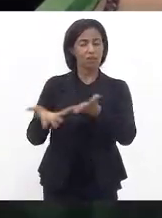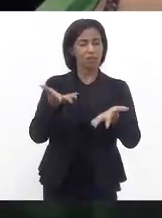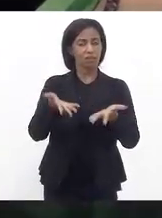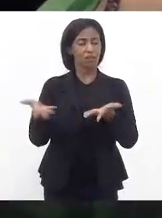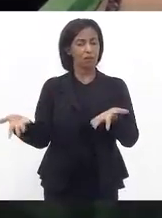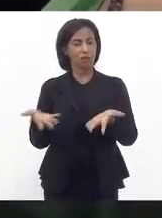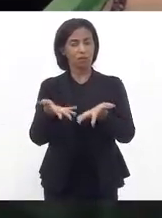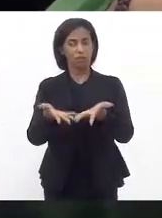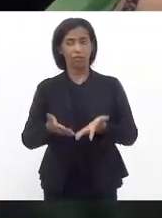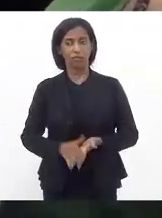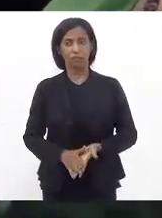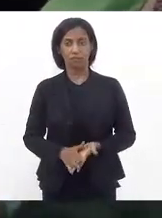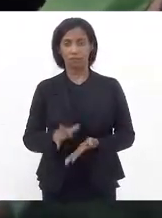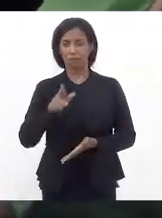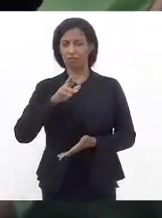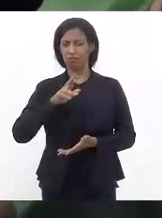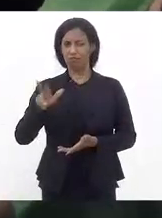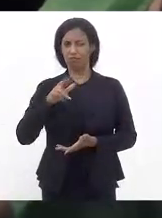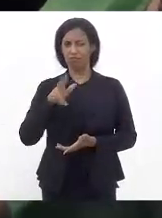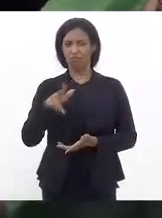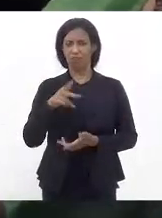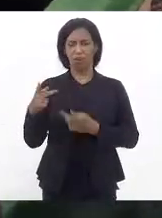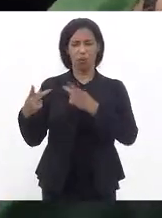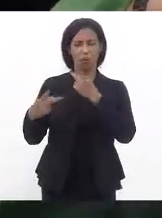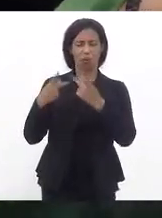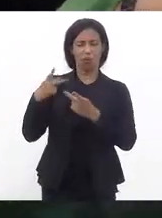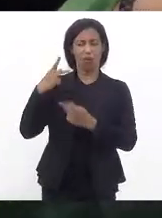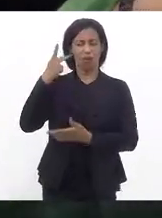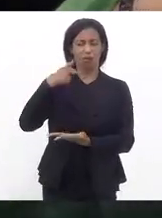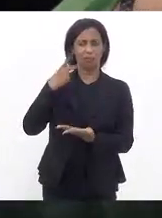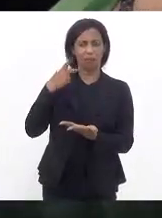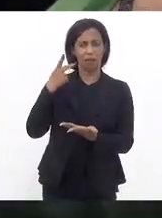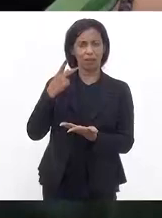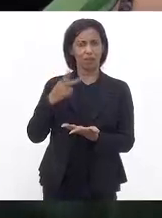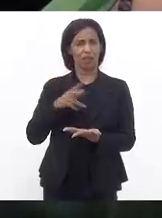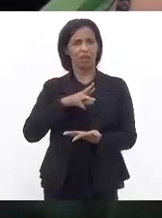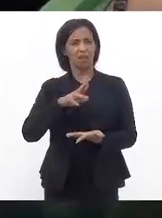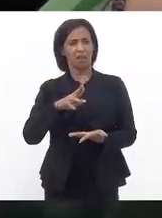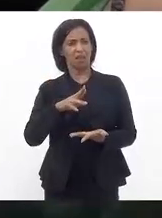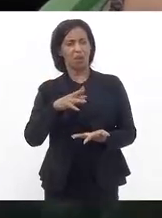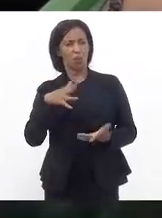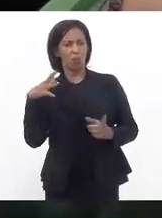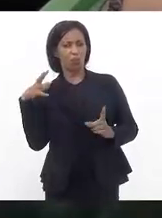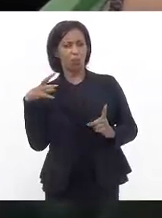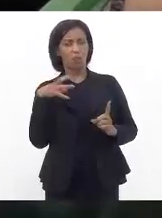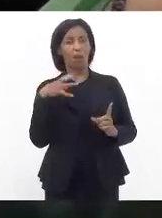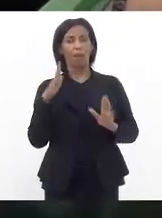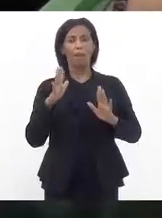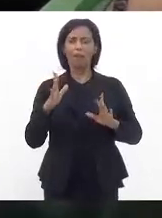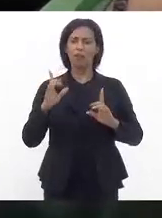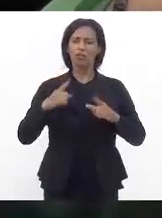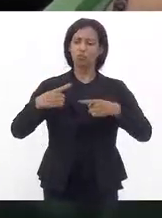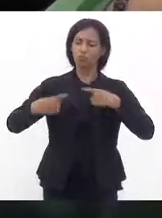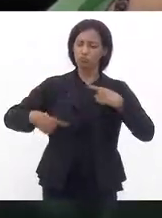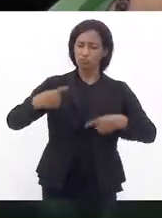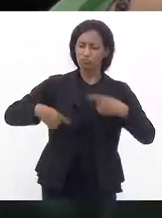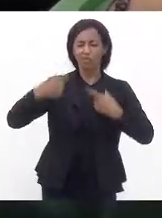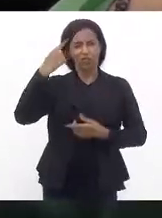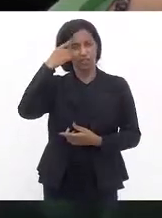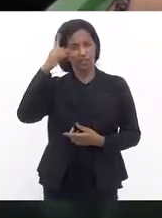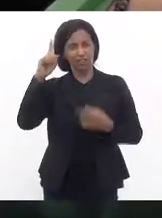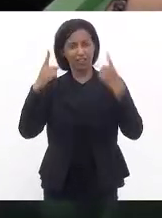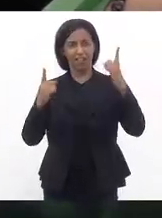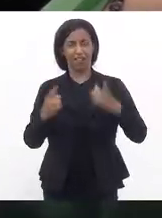como tal não com coleção da fala do parlamentar não com intimidação aqui mais com debates de